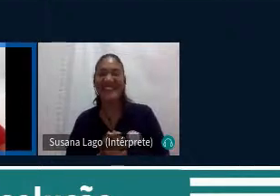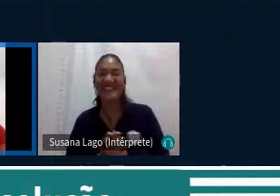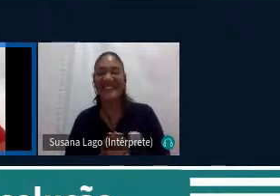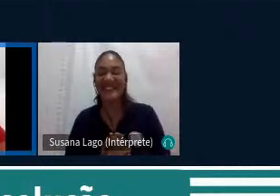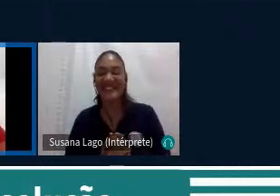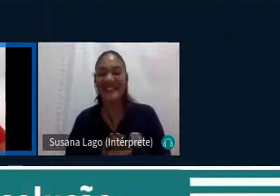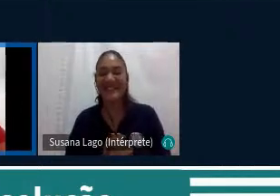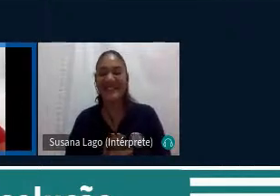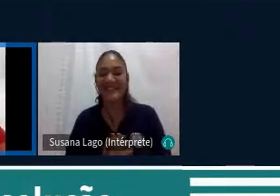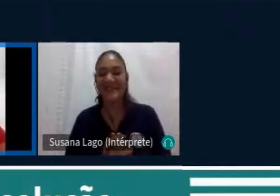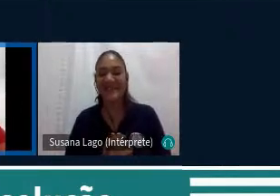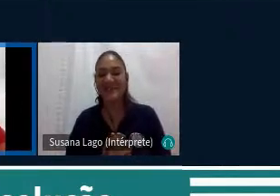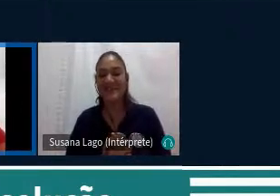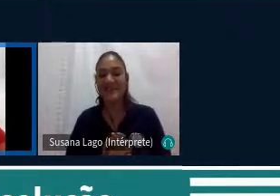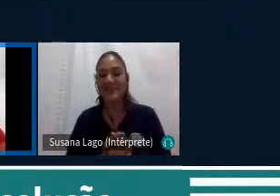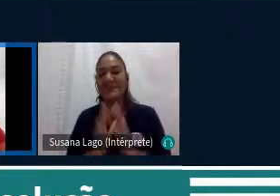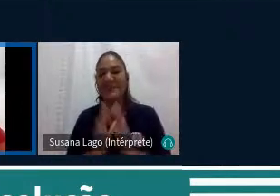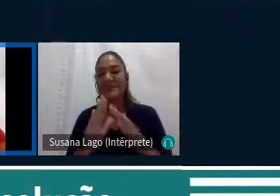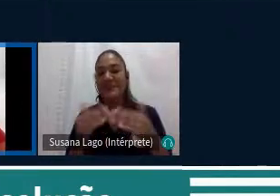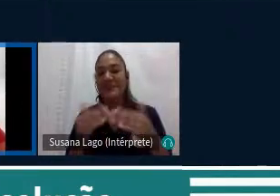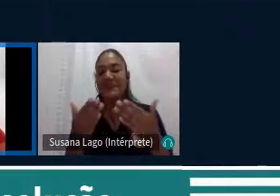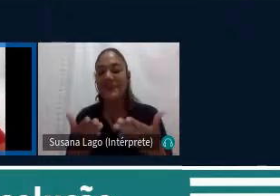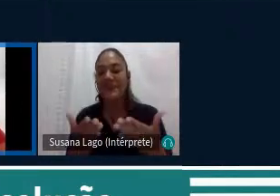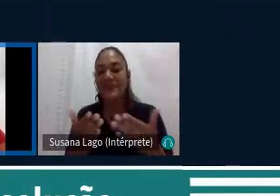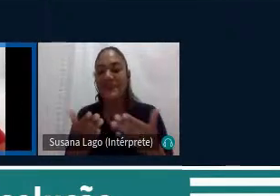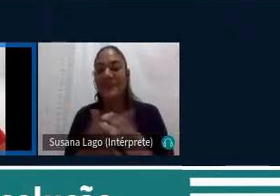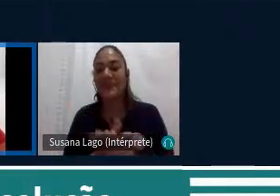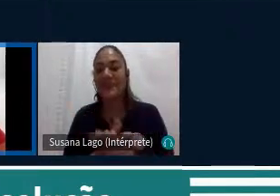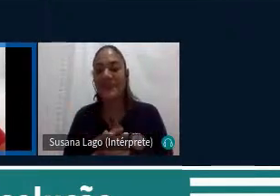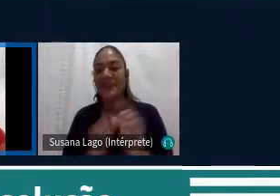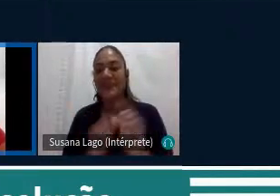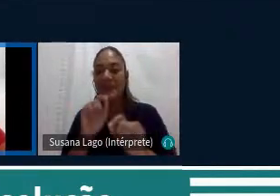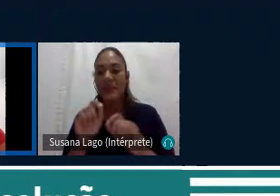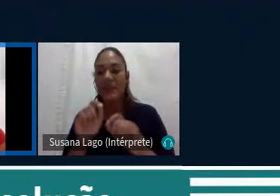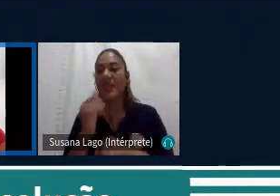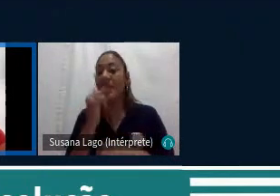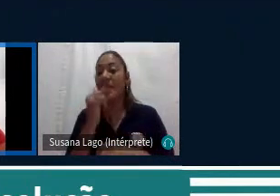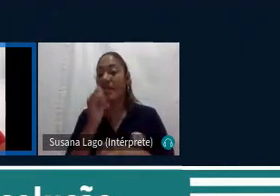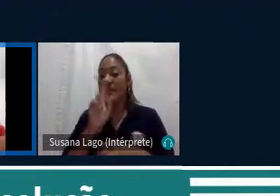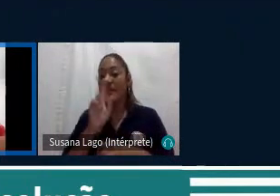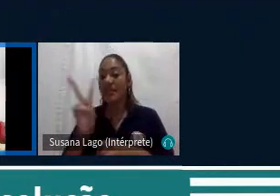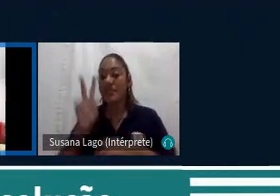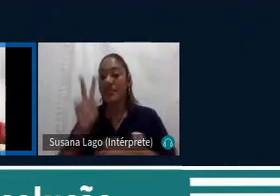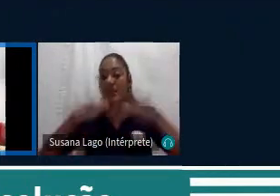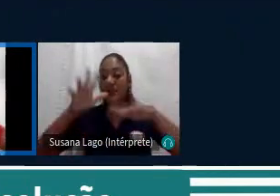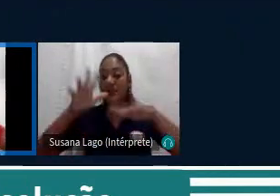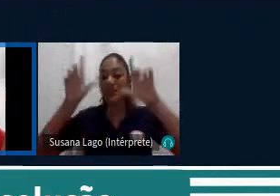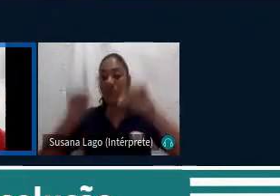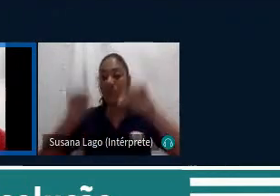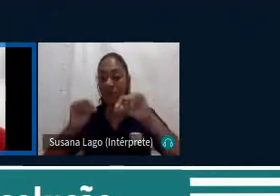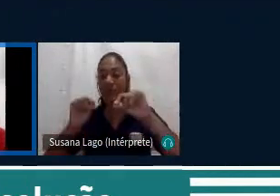Então, a gente tem aqui que as quedas de tensões oferecidas tanto pelo resistor quanto pelo